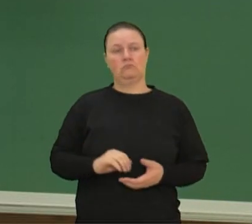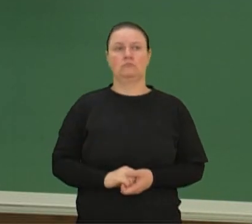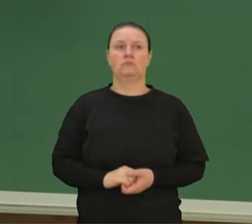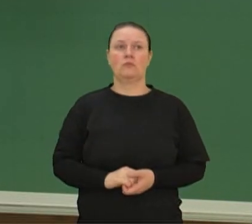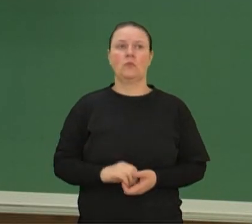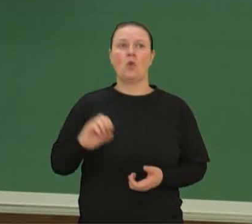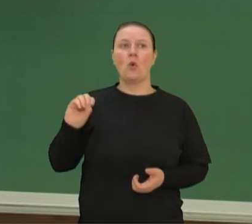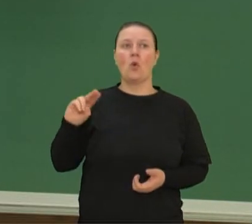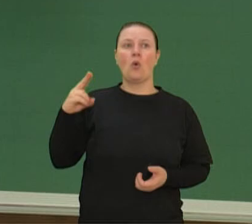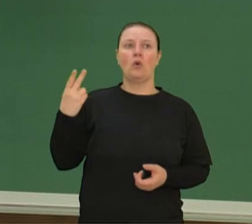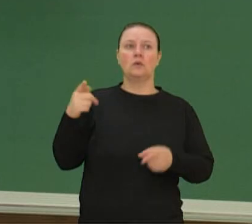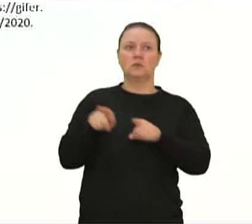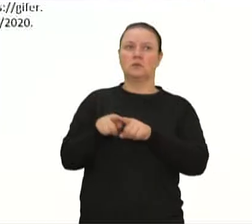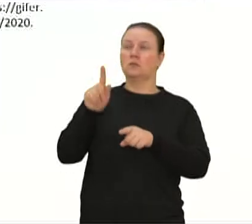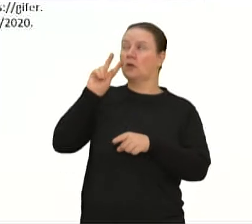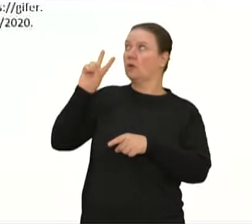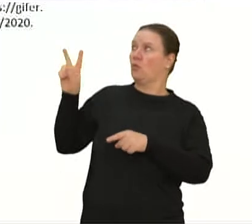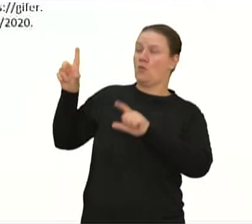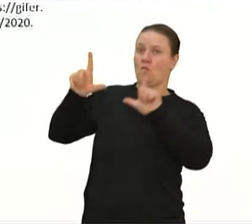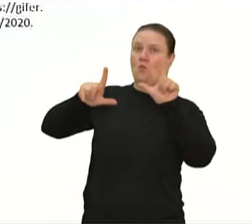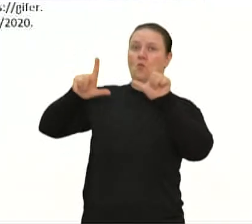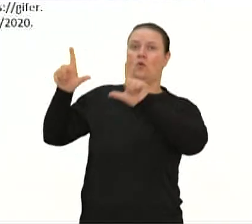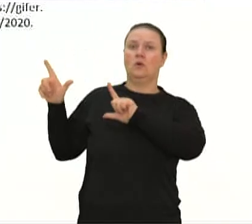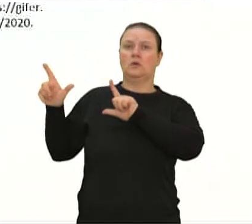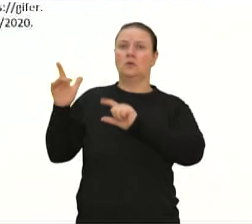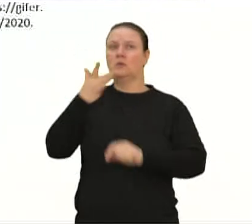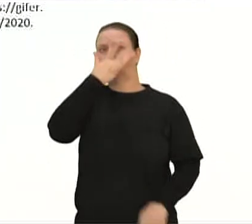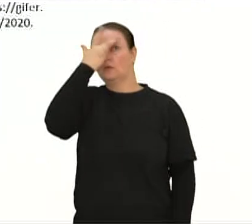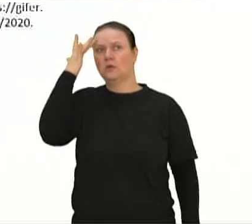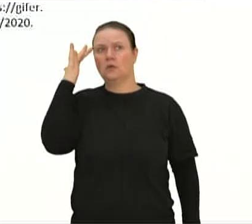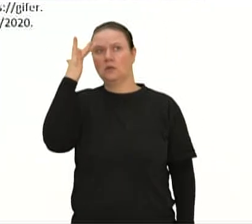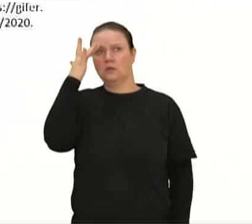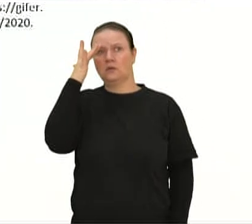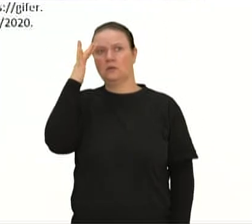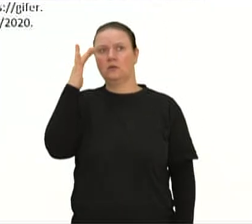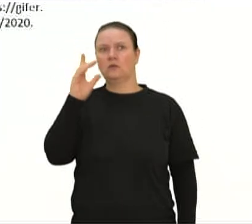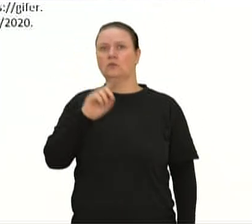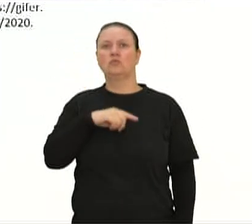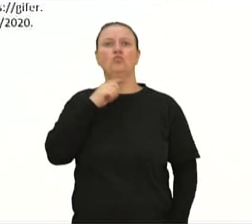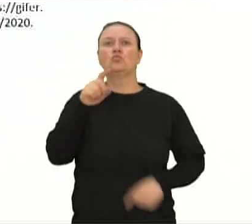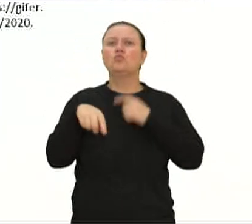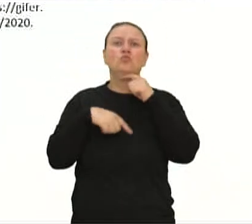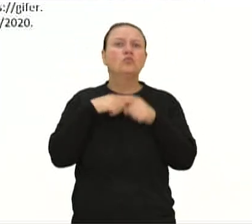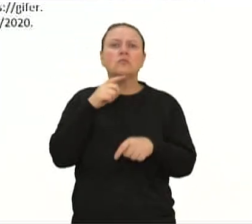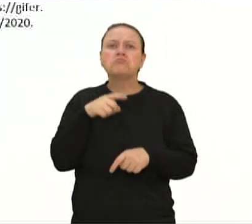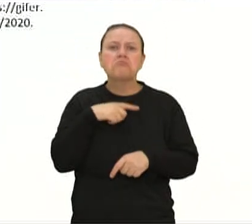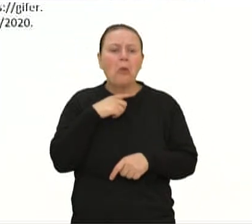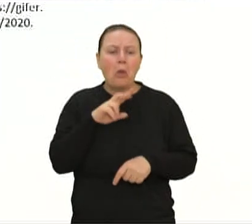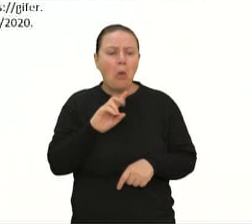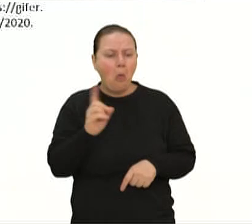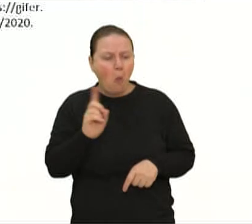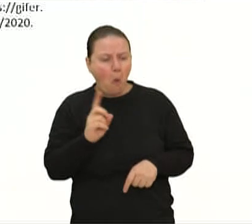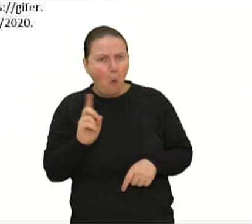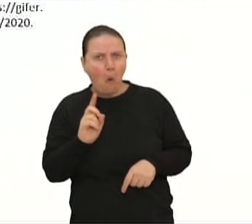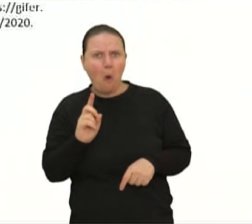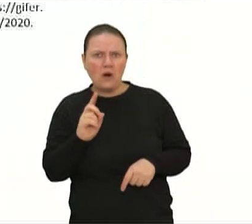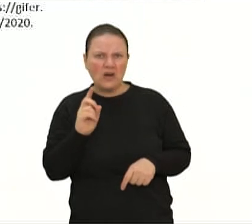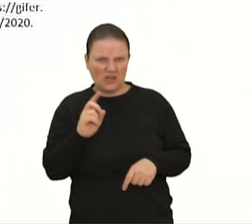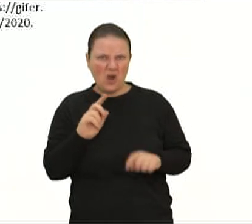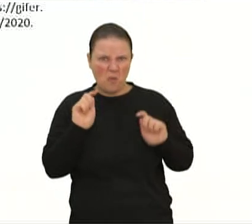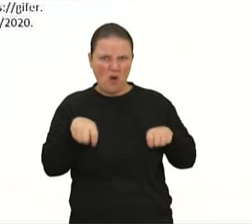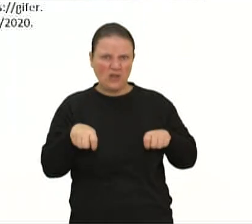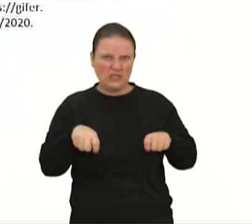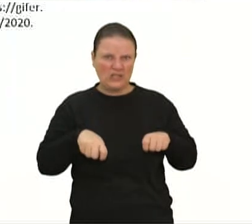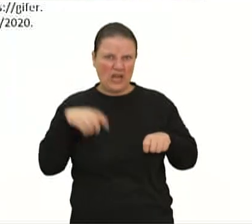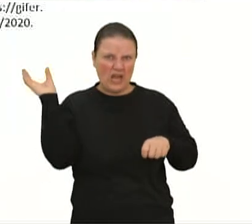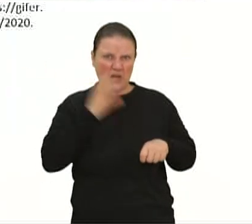Ou ainda, nesse próximo GIF, uma pessoa que não está habituada a fazer exercícios resistidos, será que é adequado ela fazer